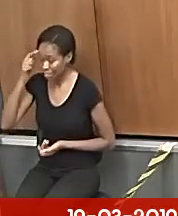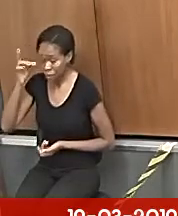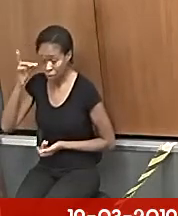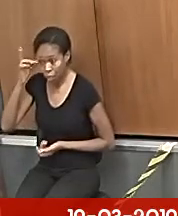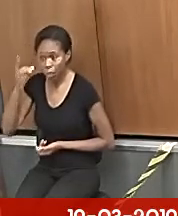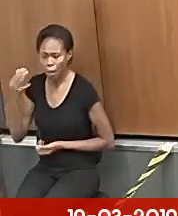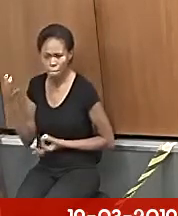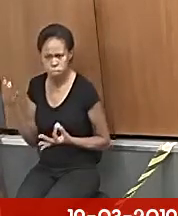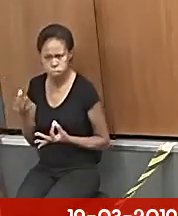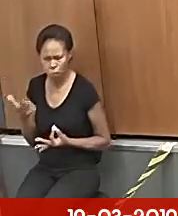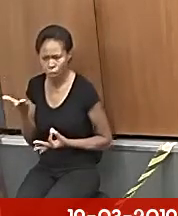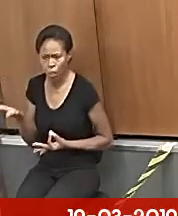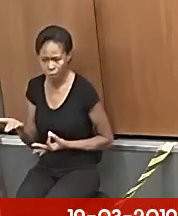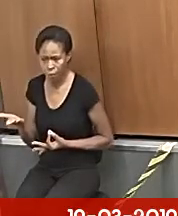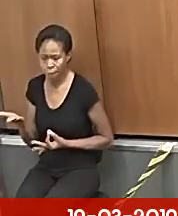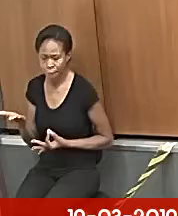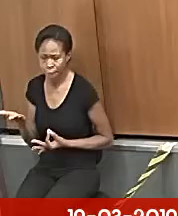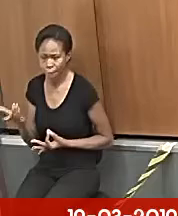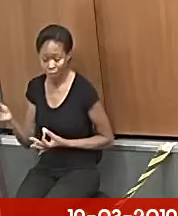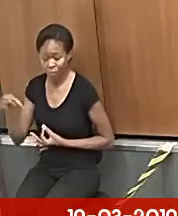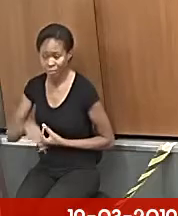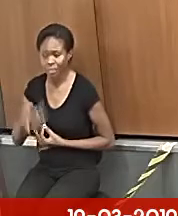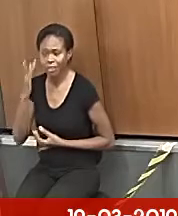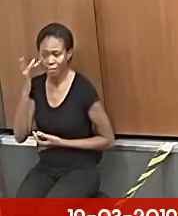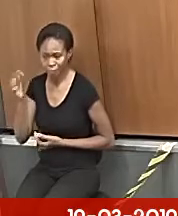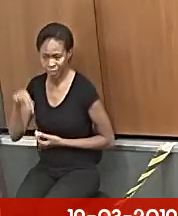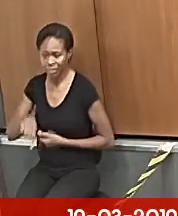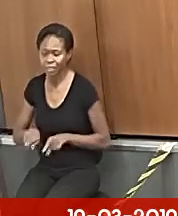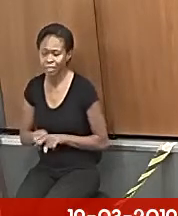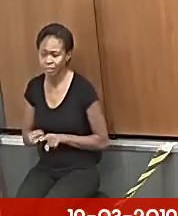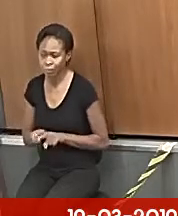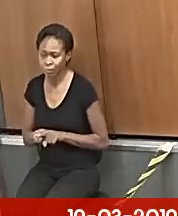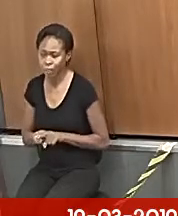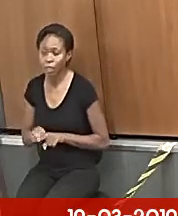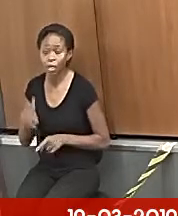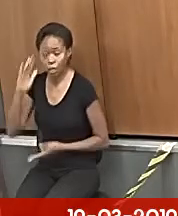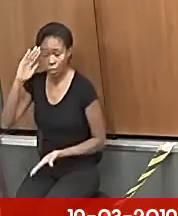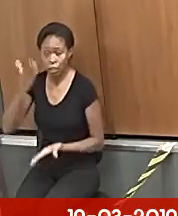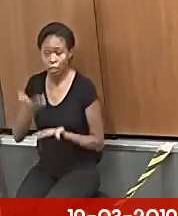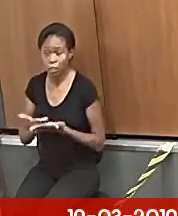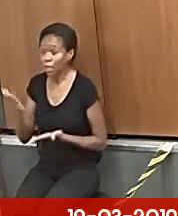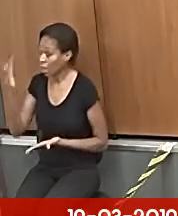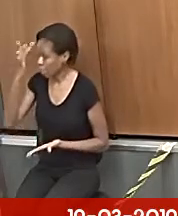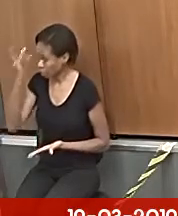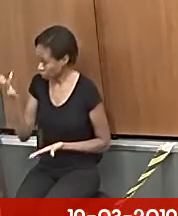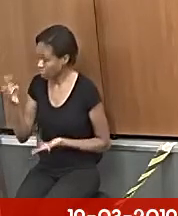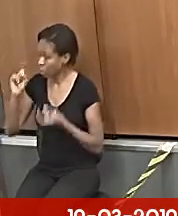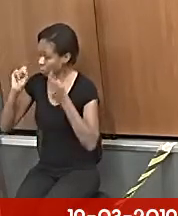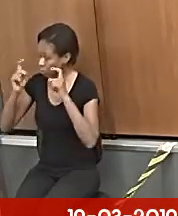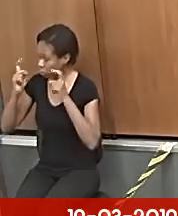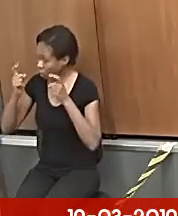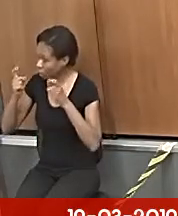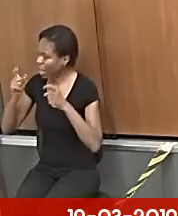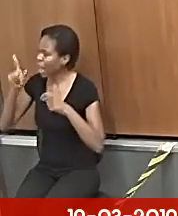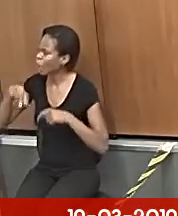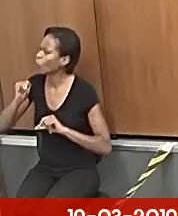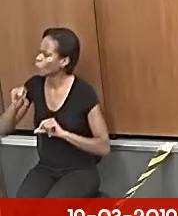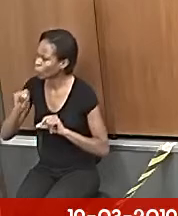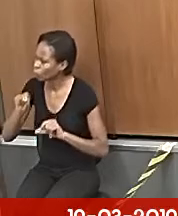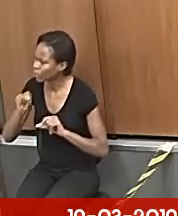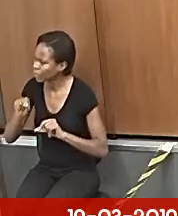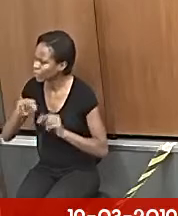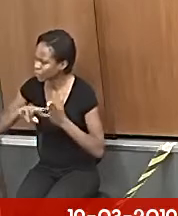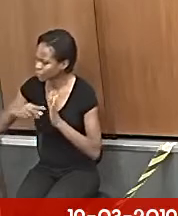feito incrível em criar e a função é acredito que a função dessa audiência mãe é justamente hipervalorizar por que